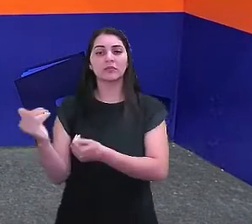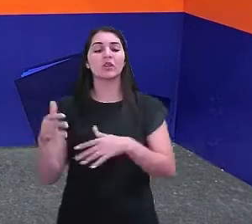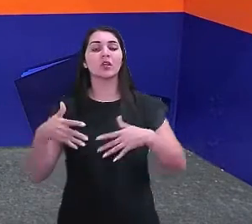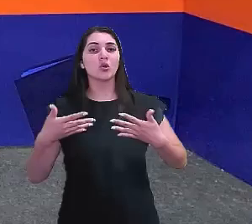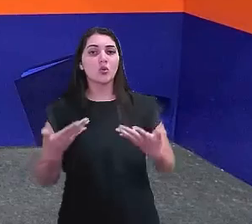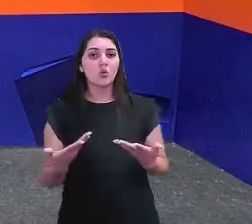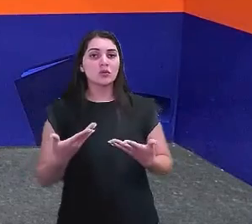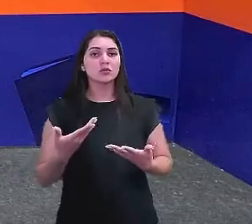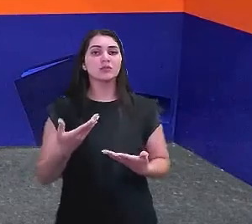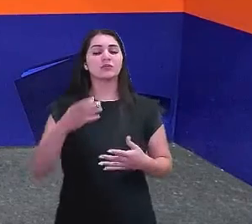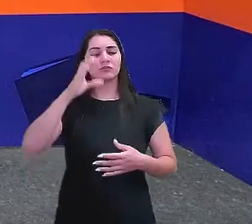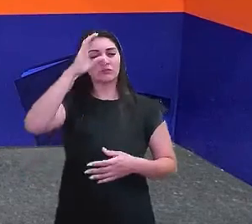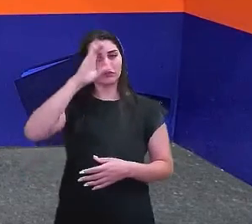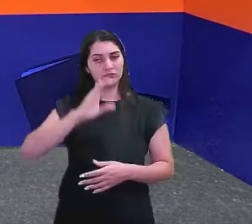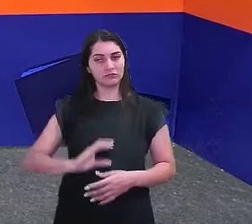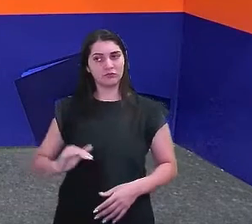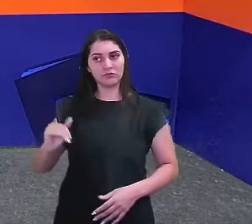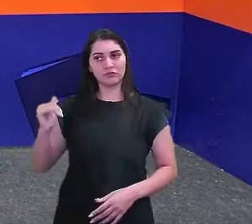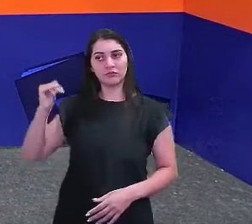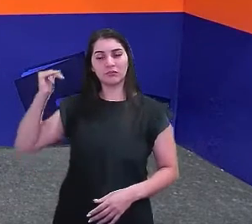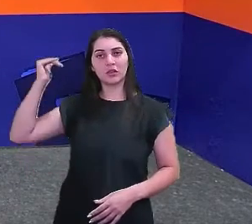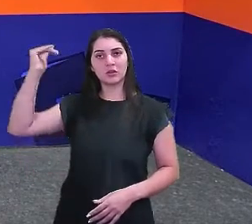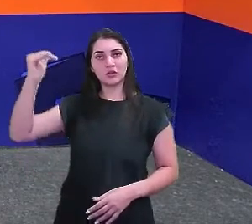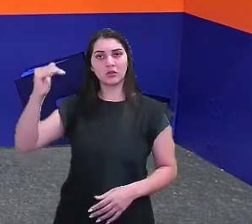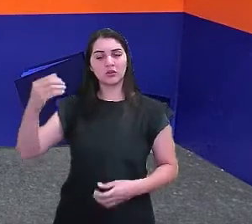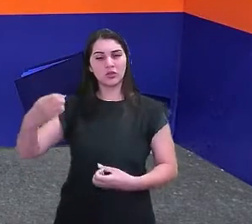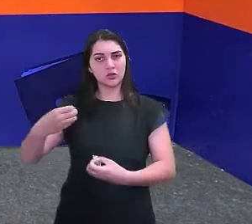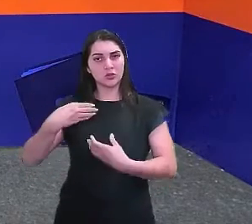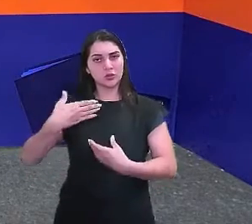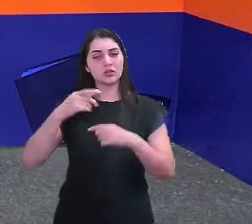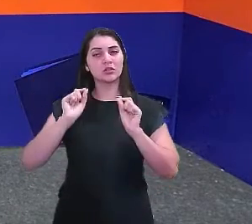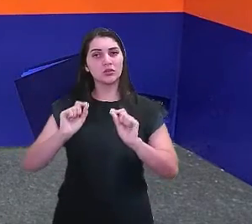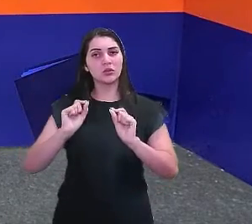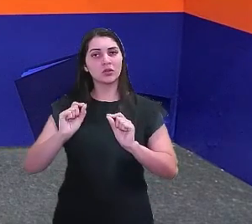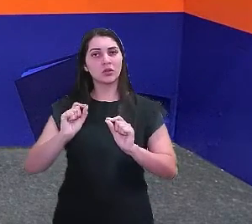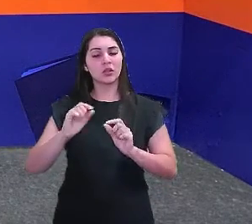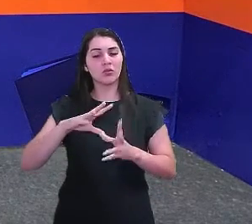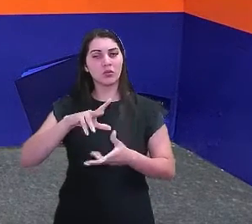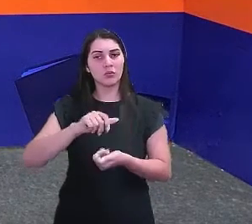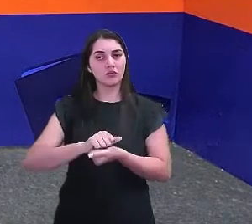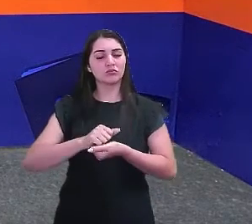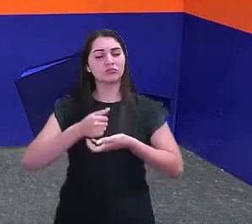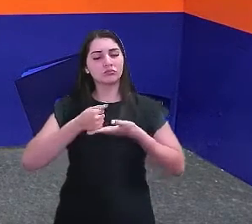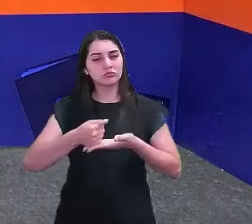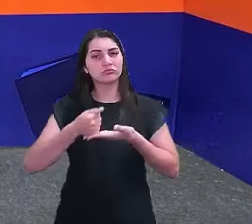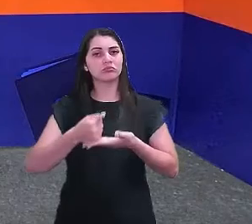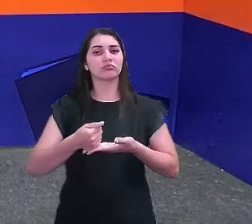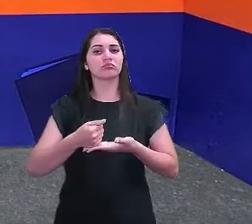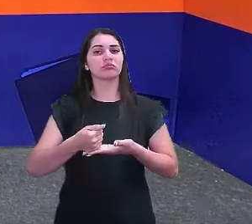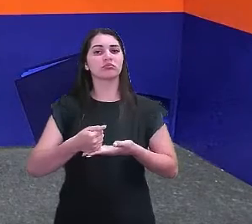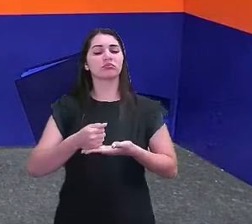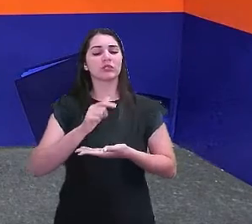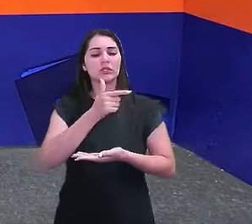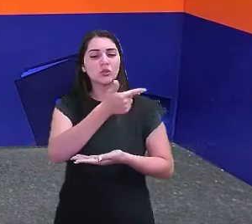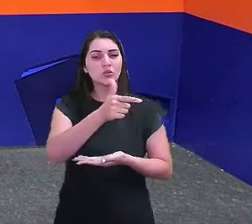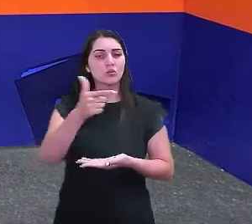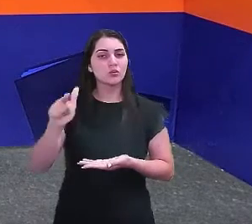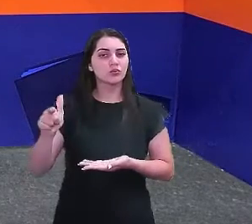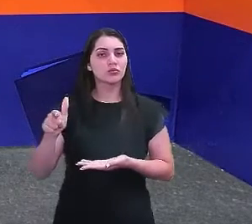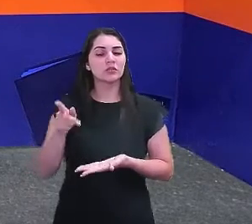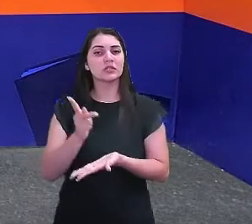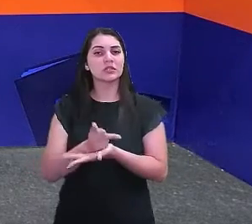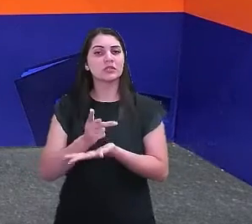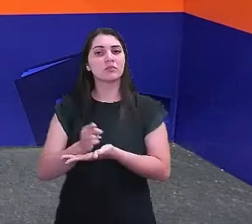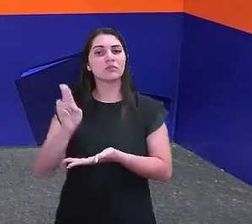Enquanto cidadãos adultos, que nos ensine, que o mundo nos ensine a ser fraterno um com o outro e que a gente